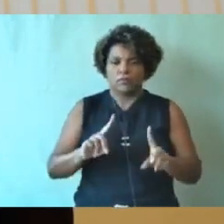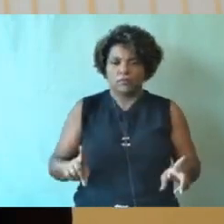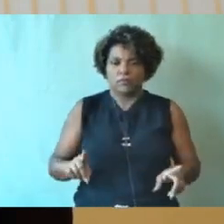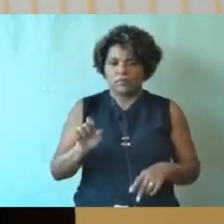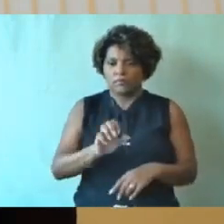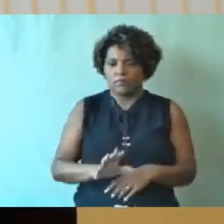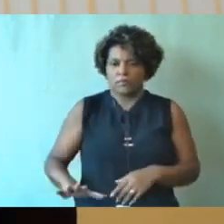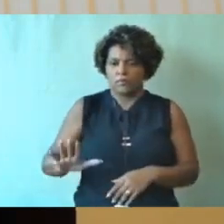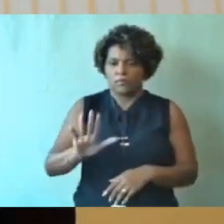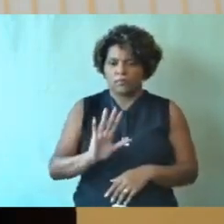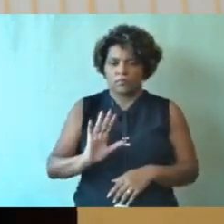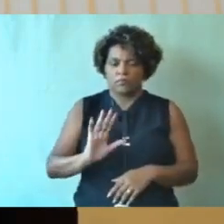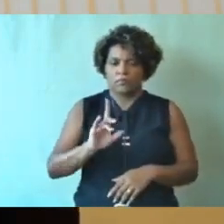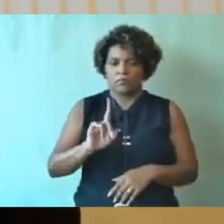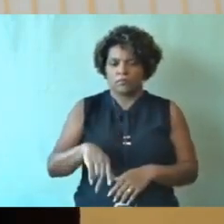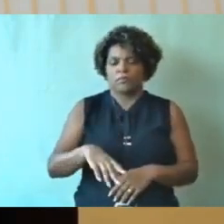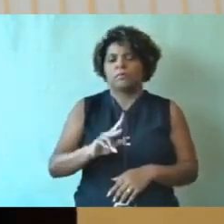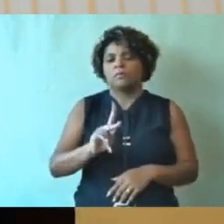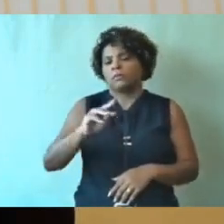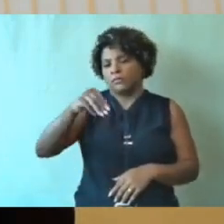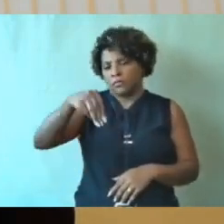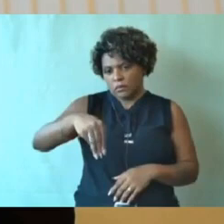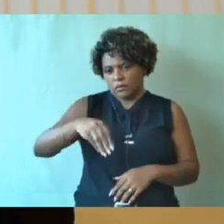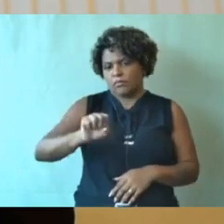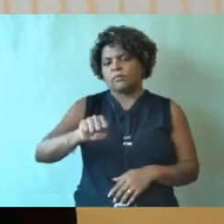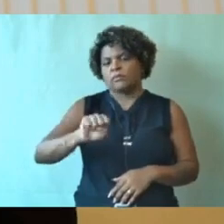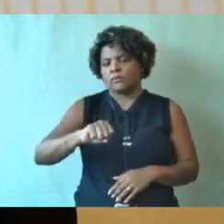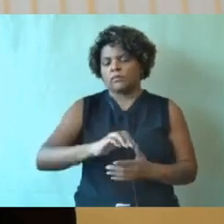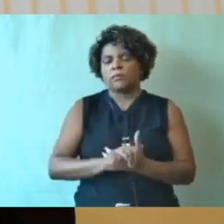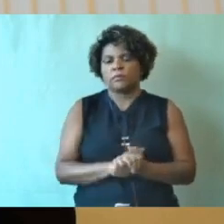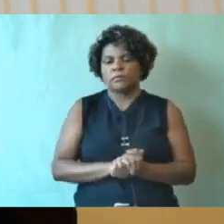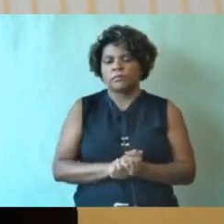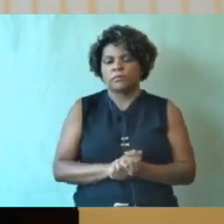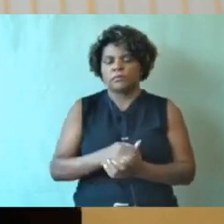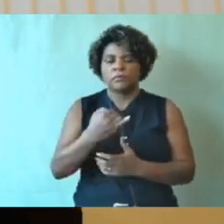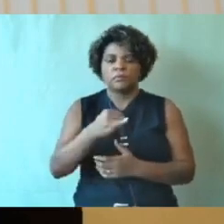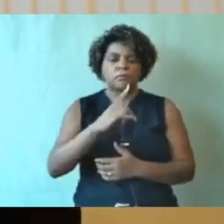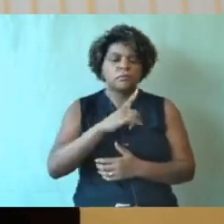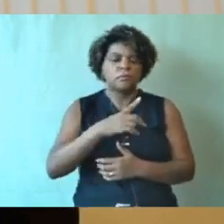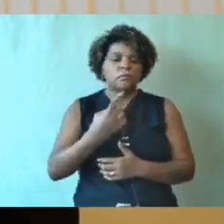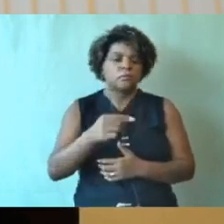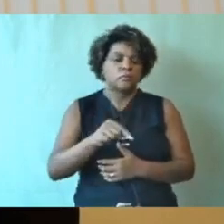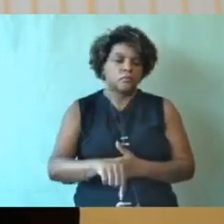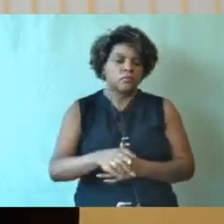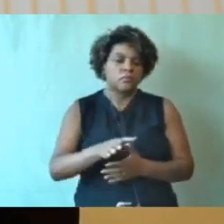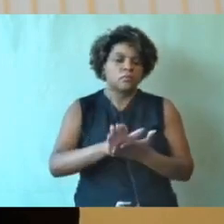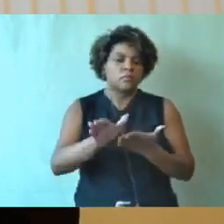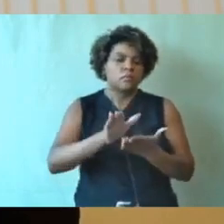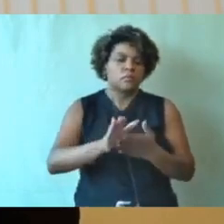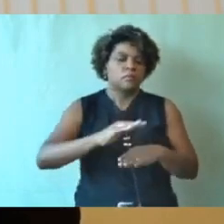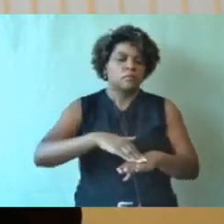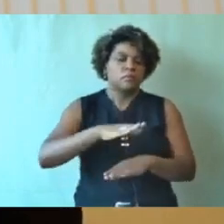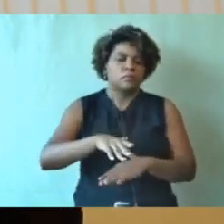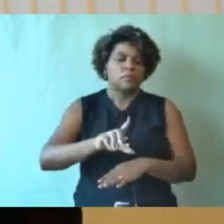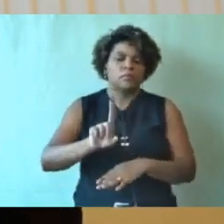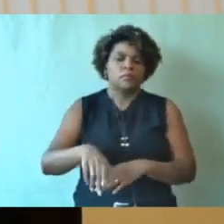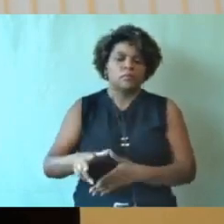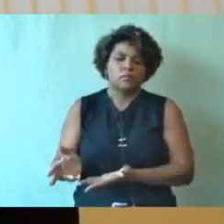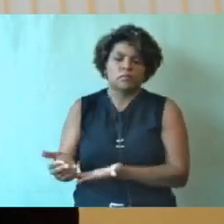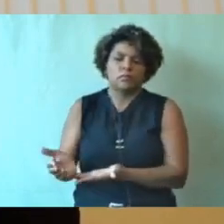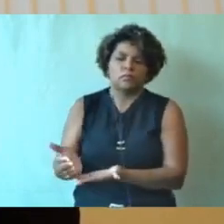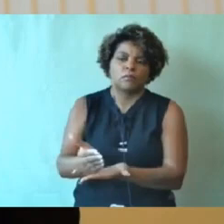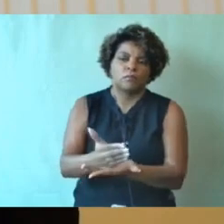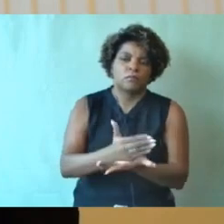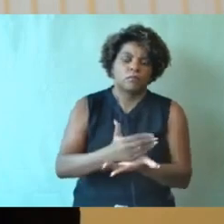fechado é por quilômetro. Tá certo? Se nós temos aqui um custo a mais, esse custo é um rateio que todas as empresas participam na